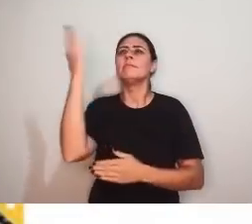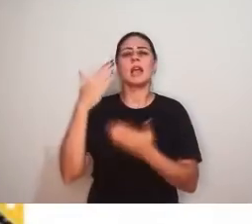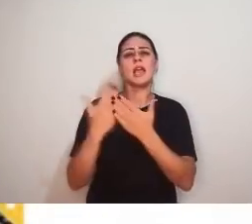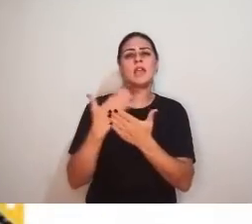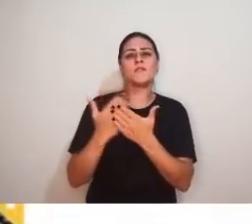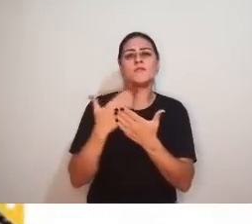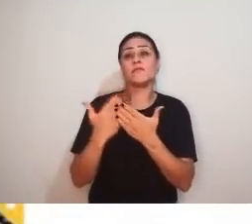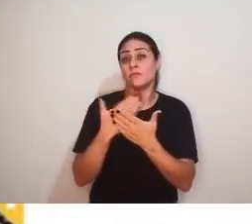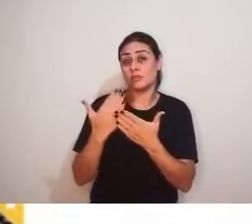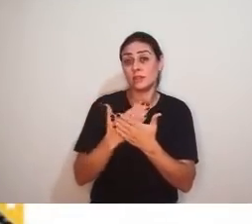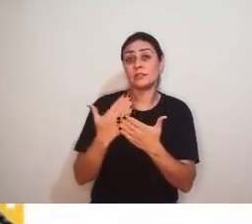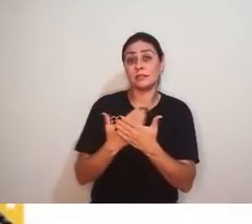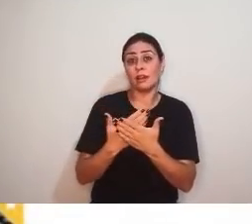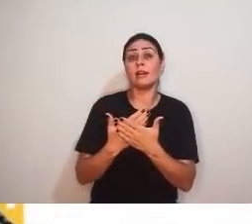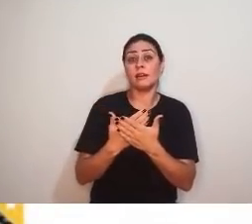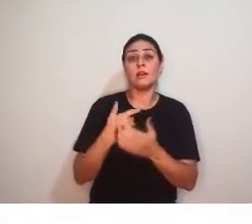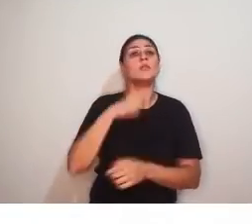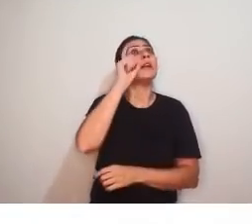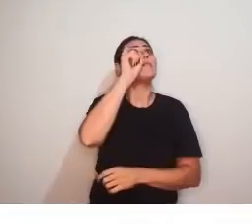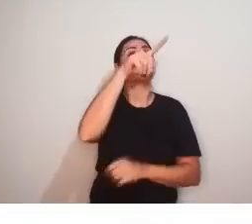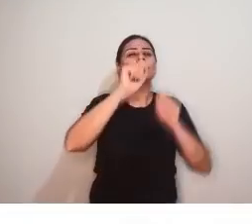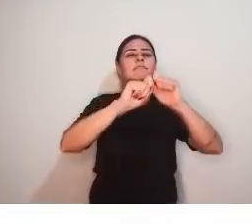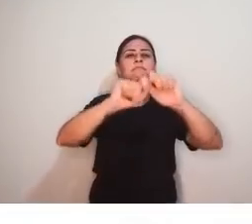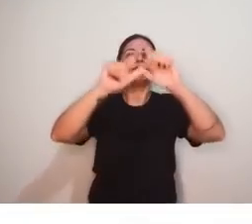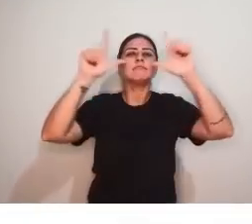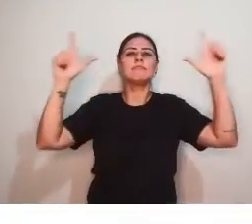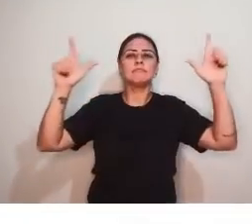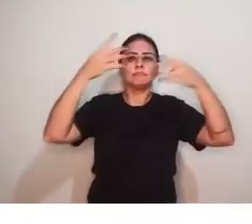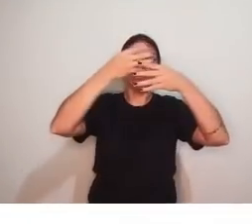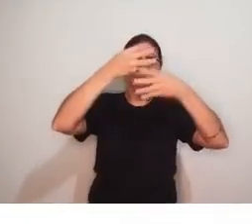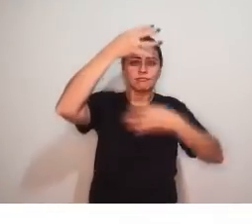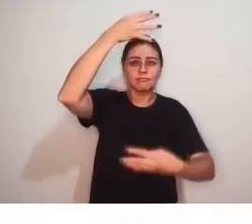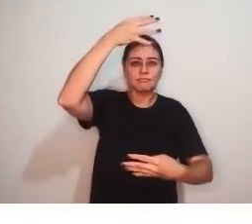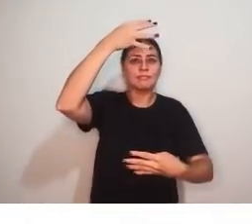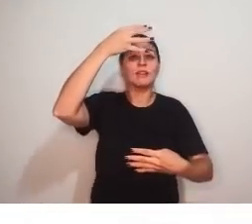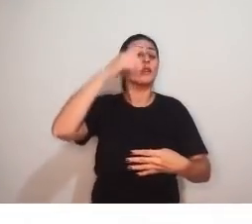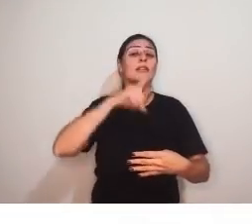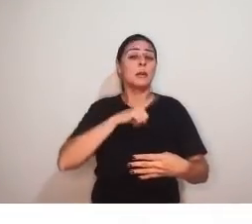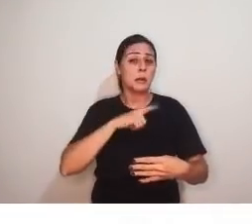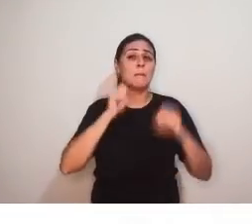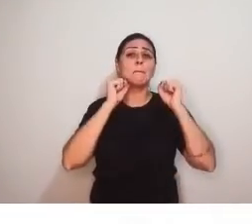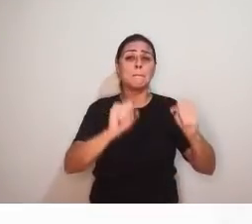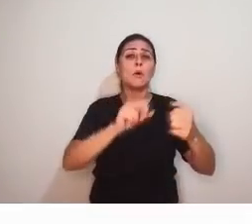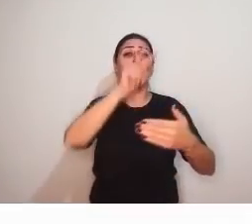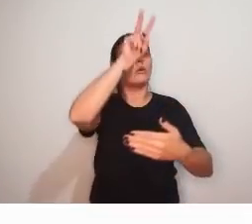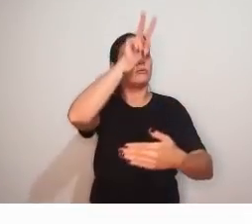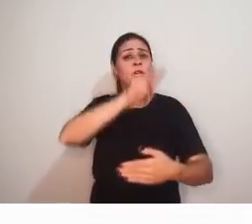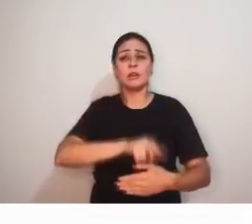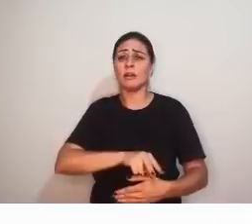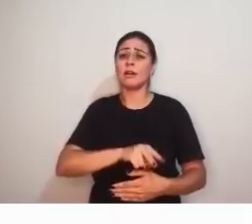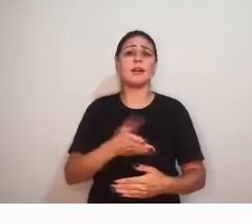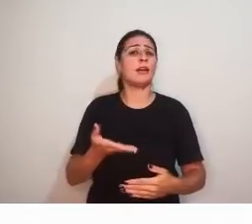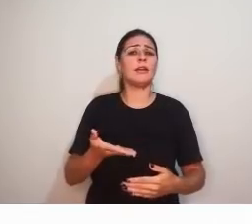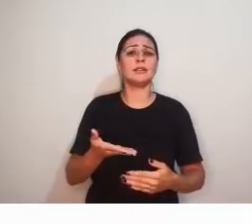tem acesso, por exemplo, à revista, né? Você acessa a revista, e aí, uma vez que você acessou a